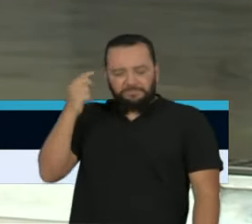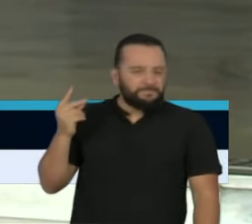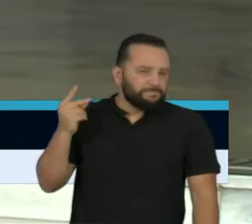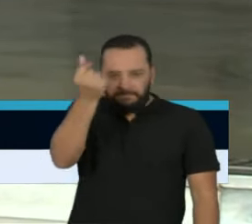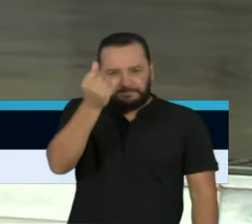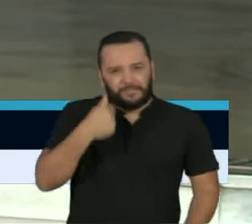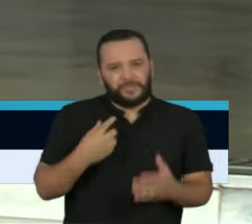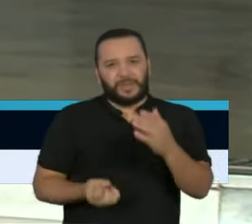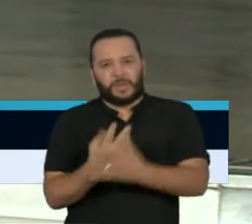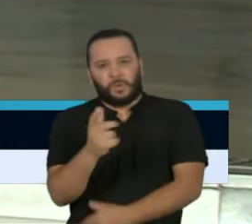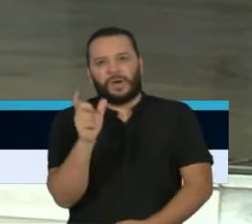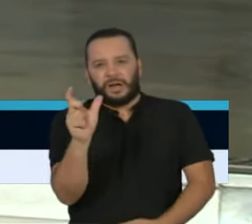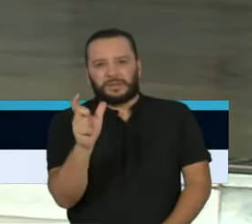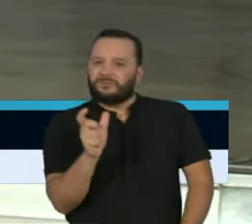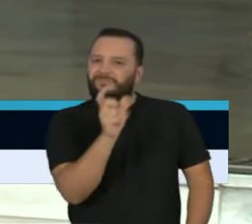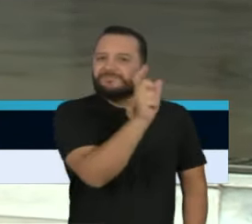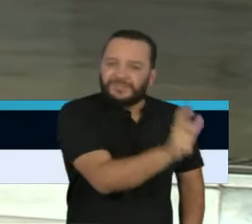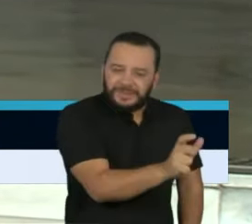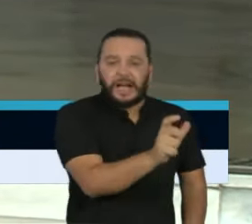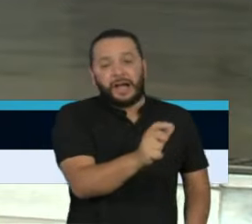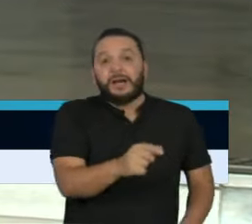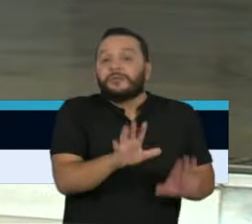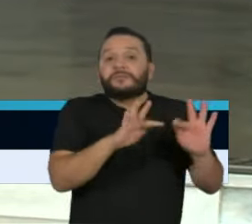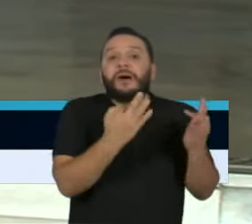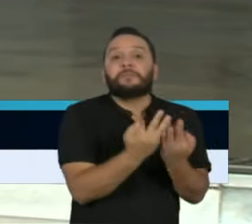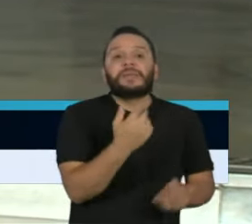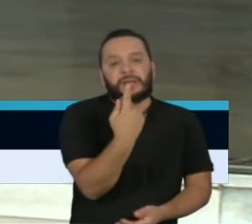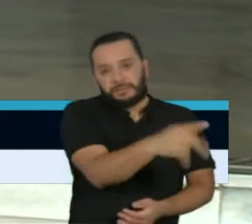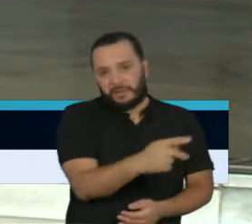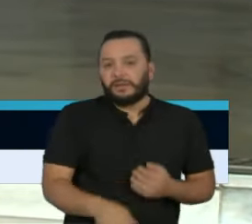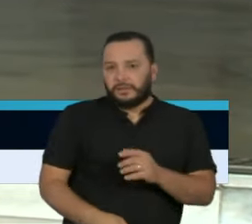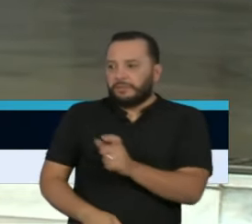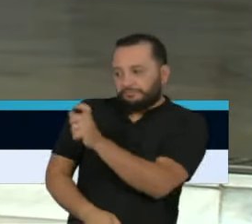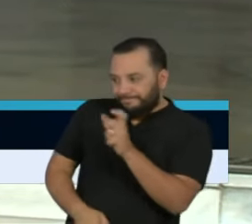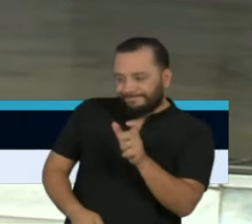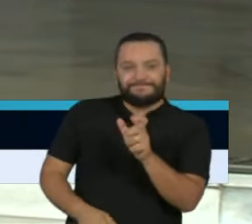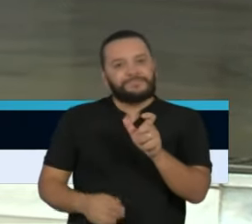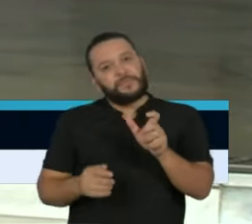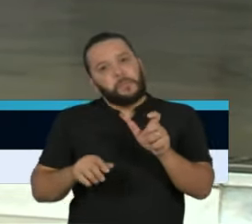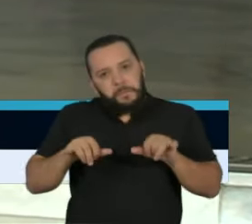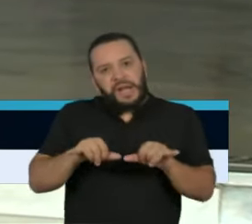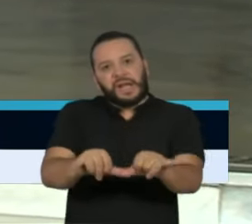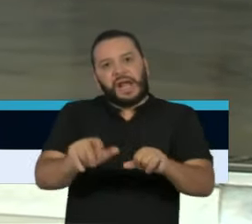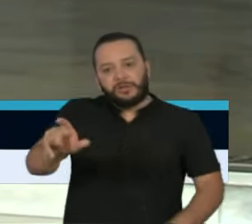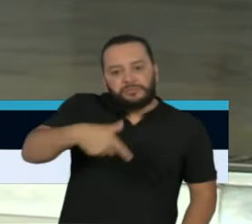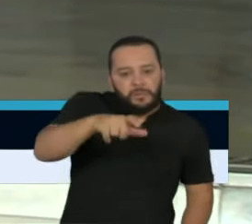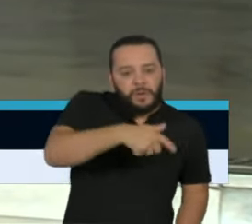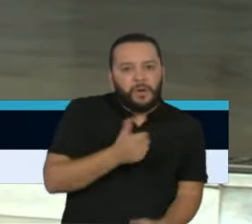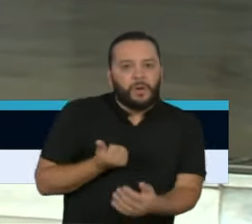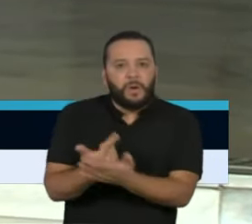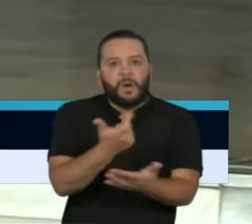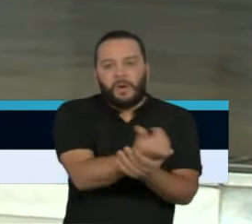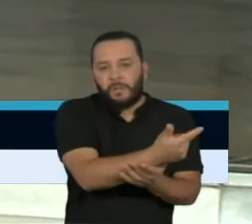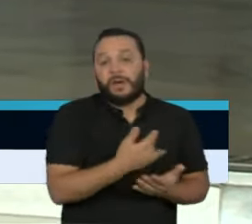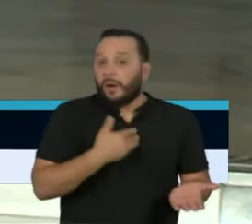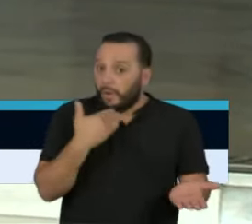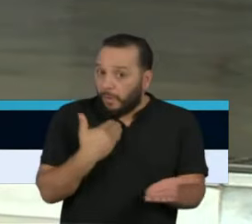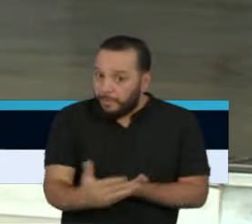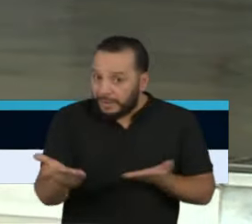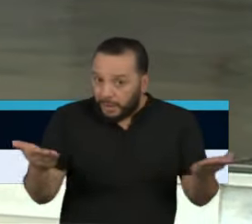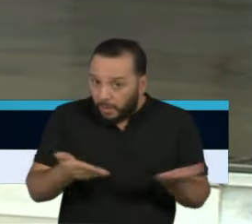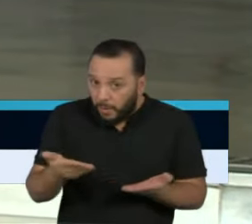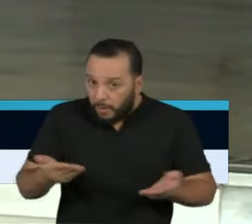feito, resolveu fornecer esses cartões a todas essas famílias. Volto a dizer, começa a ser distribuído no dia de